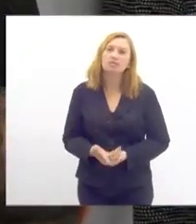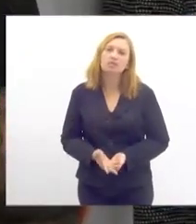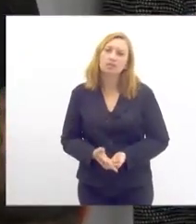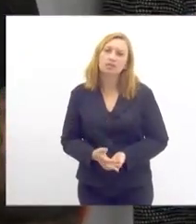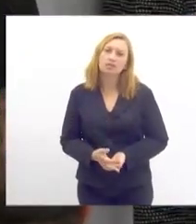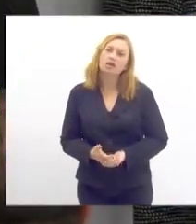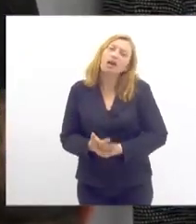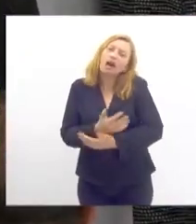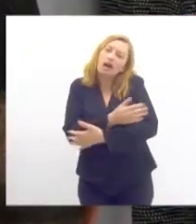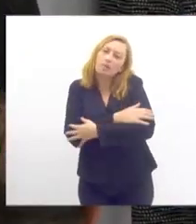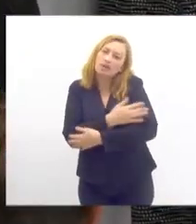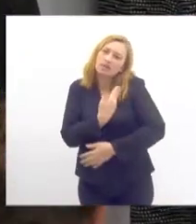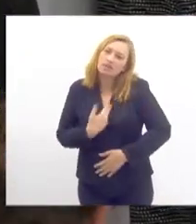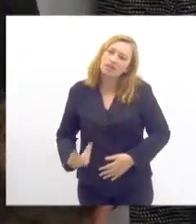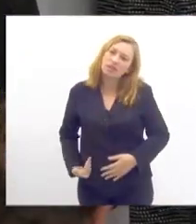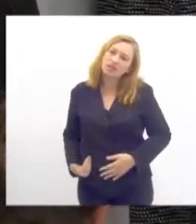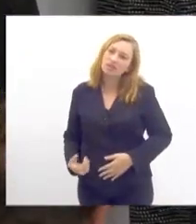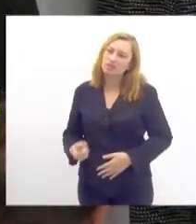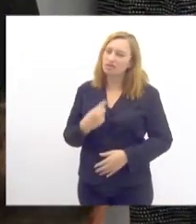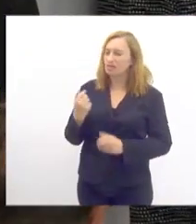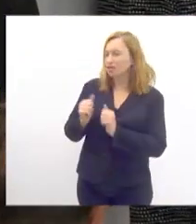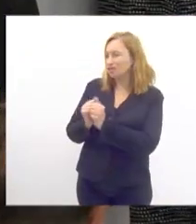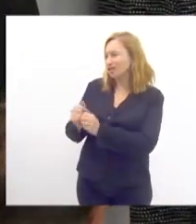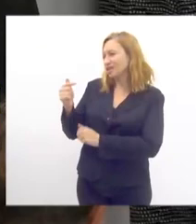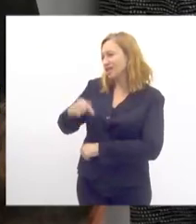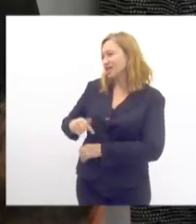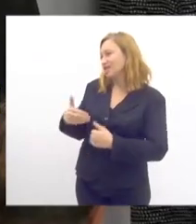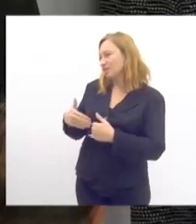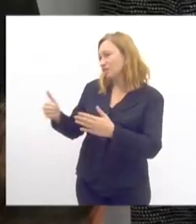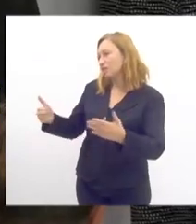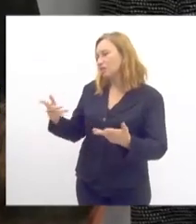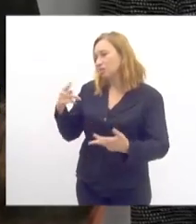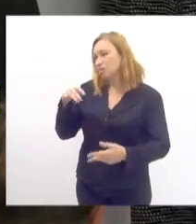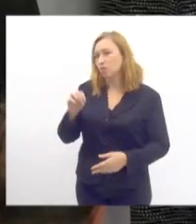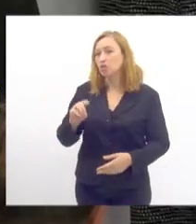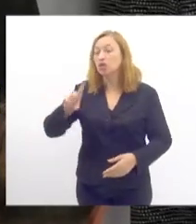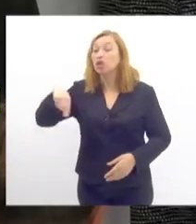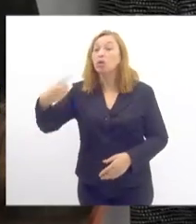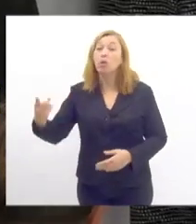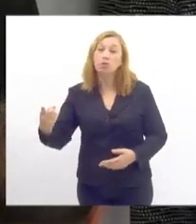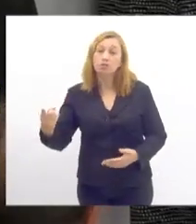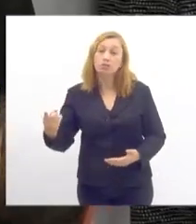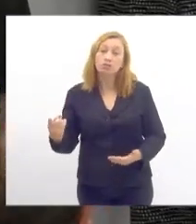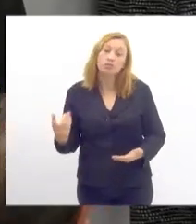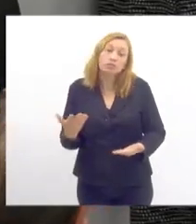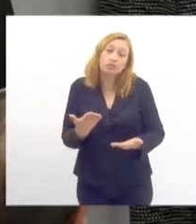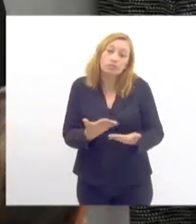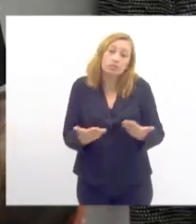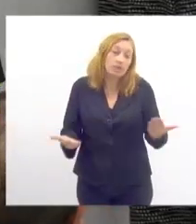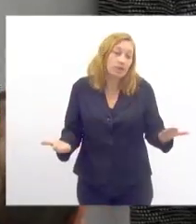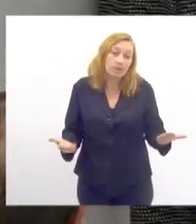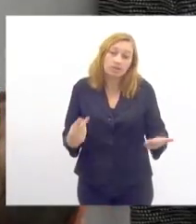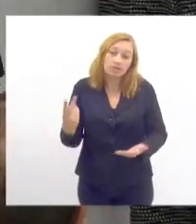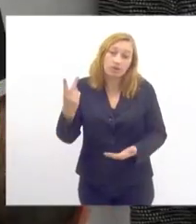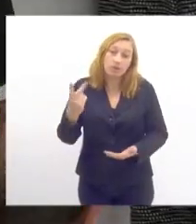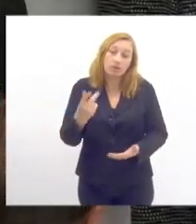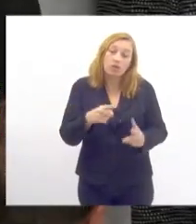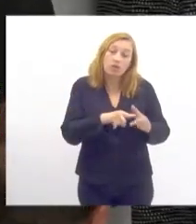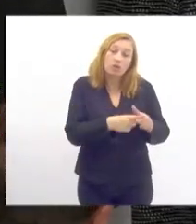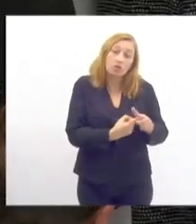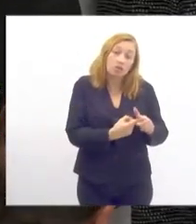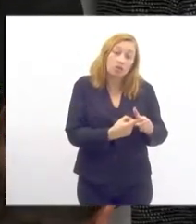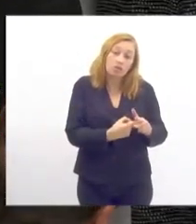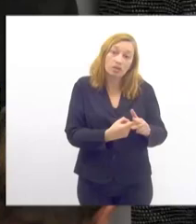com o governador, estamos juntos aqui inaugurando um posto. E os outros caindo aos pedaços. E a manutenção? Não